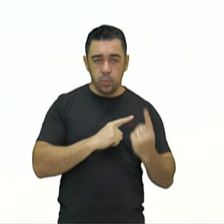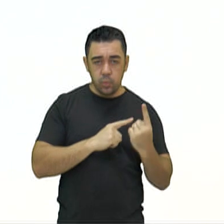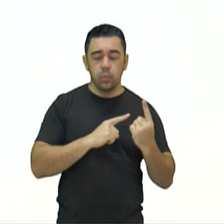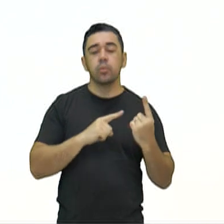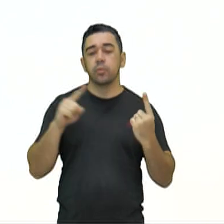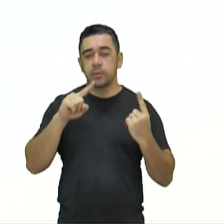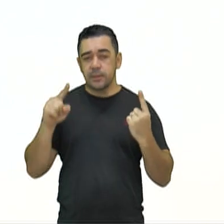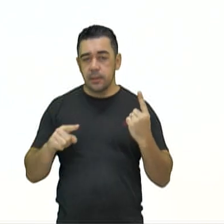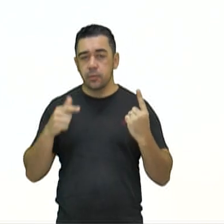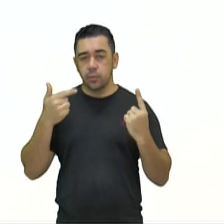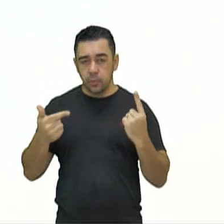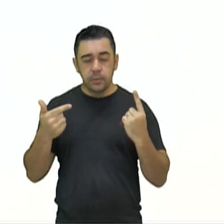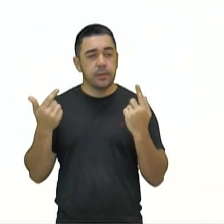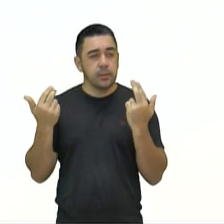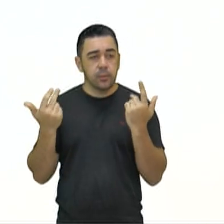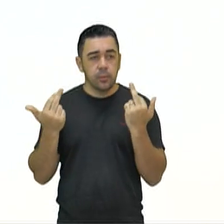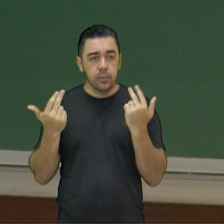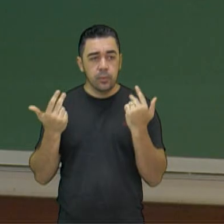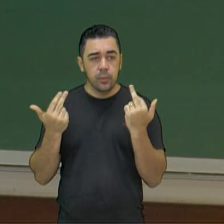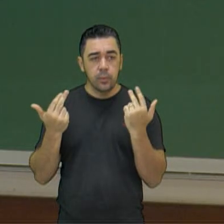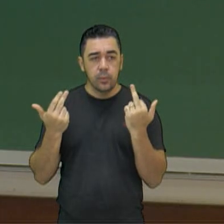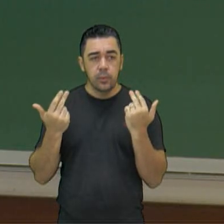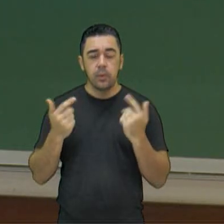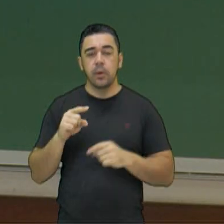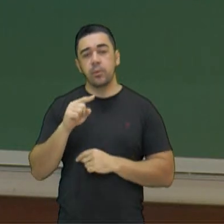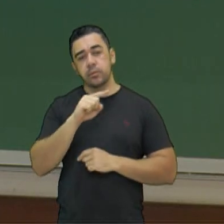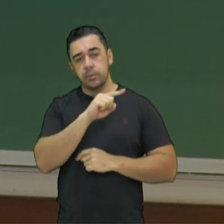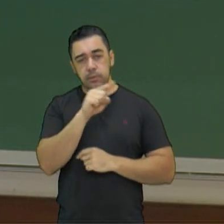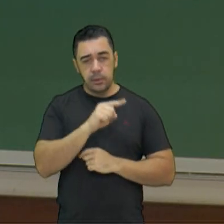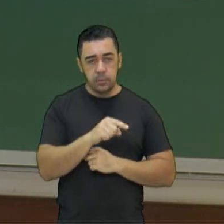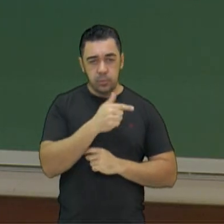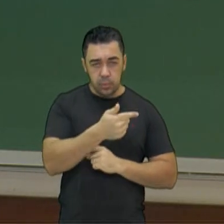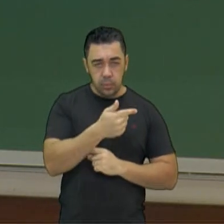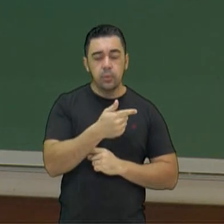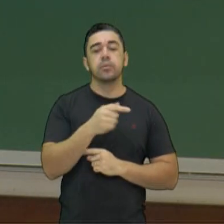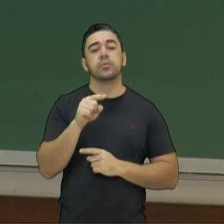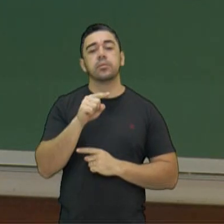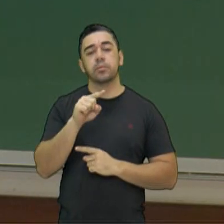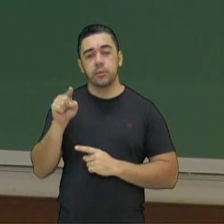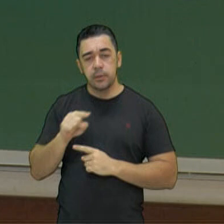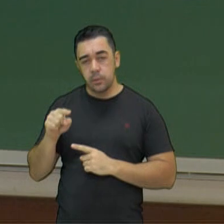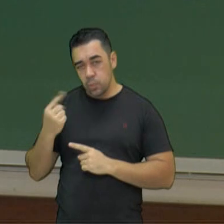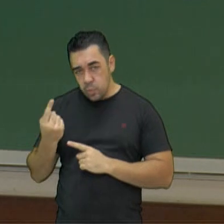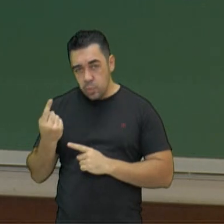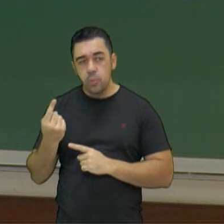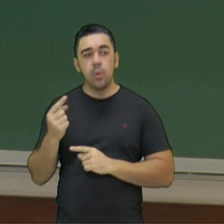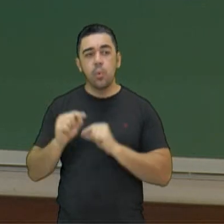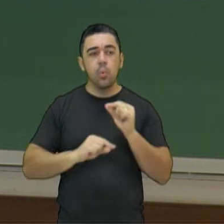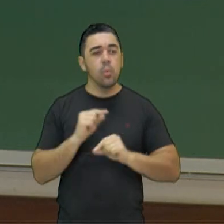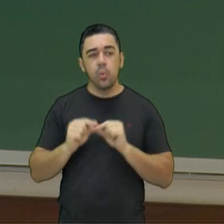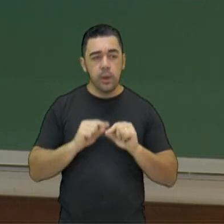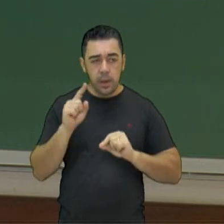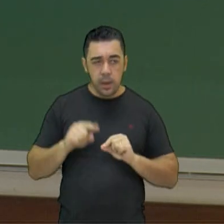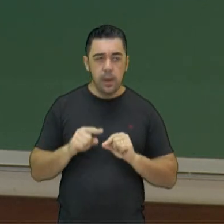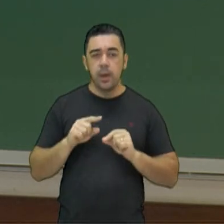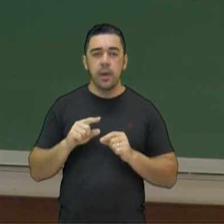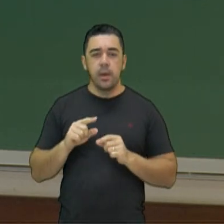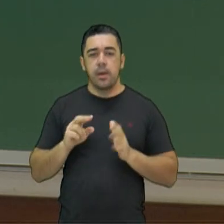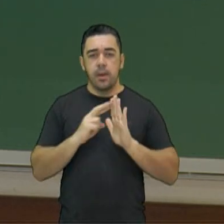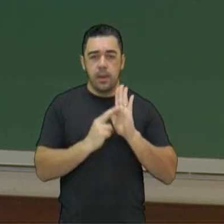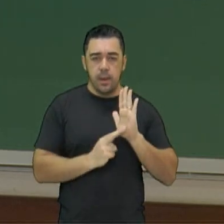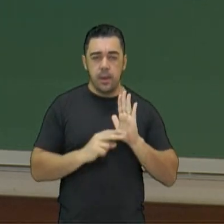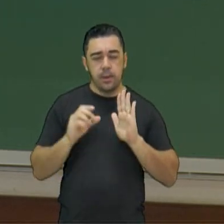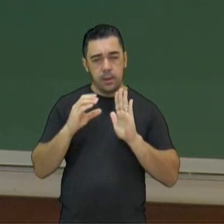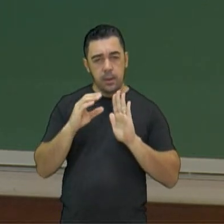Z2, é a mesma coisa que se eu multiplicar Z2 por Z1. Aqui eu deixei o que é a propriedade comutativa